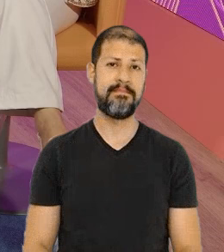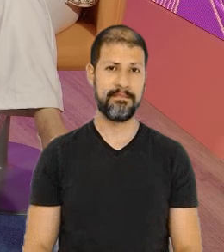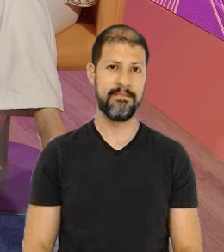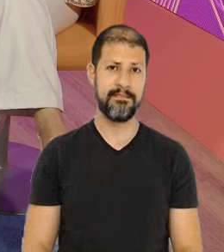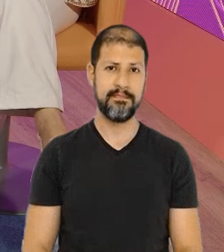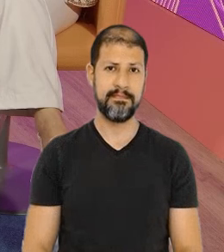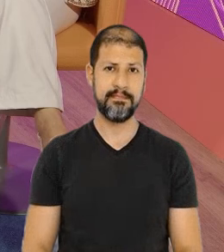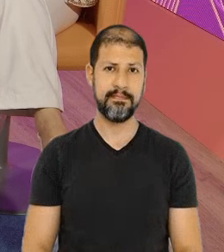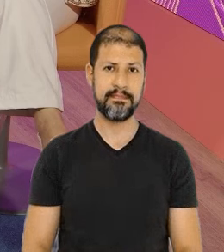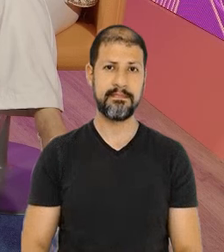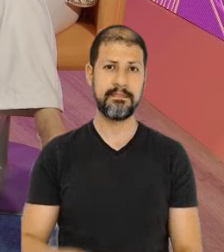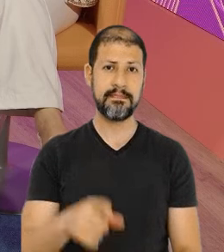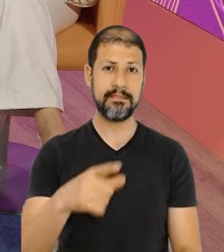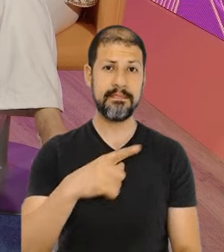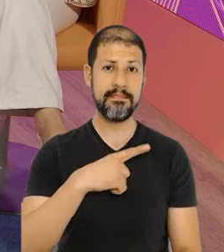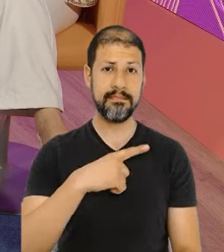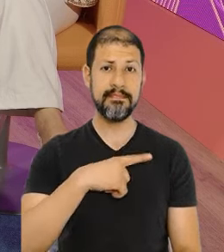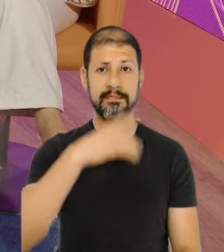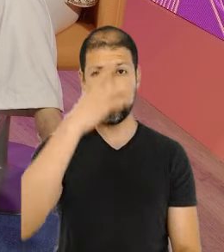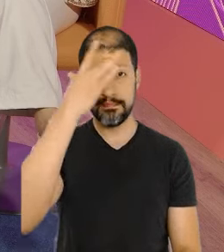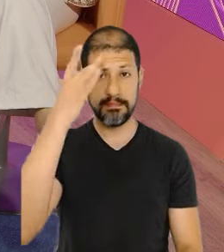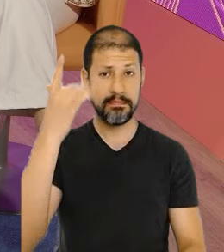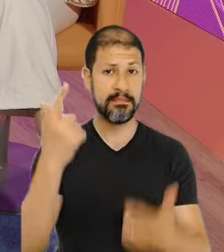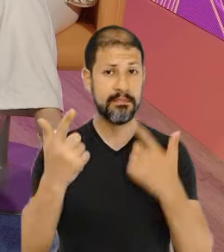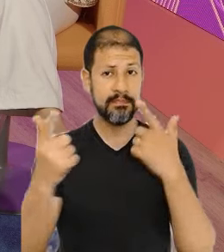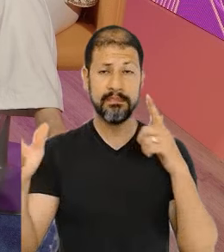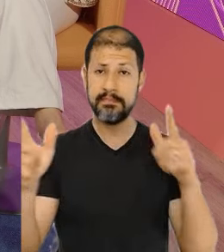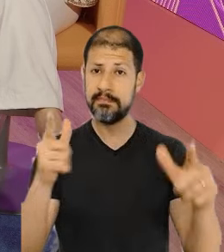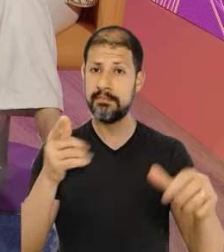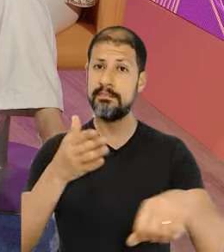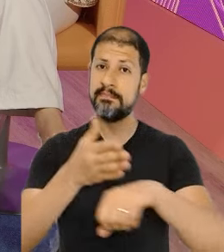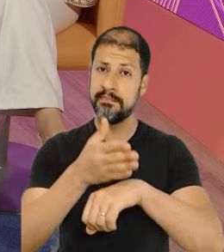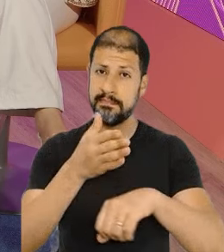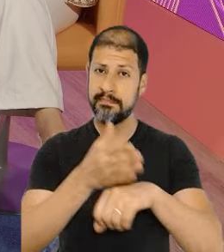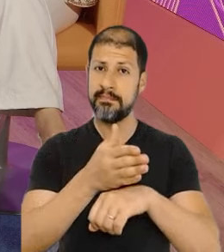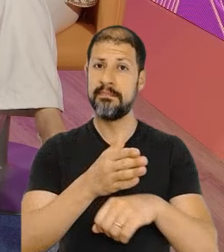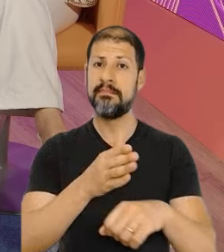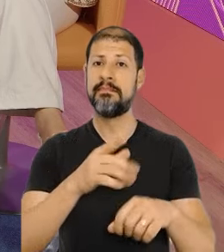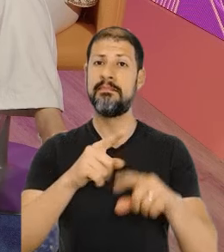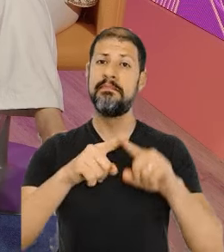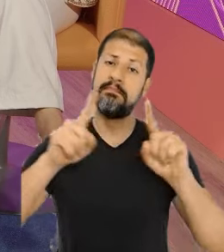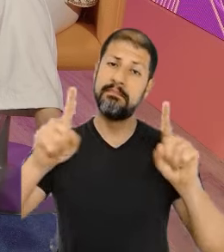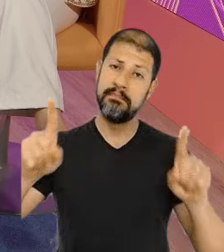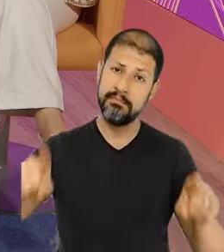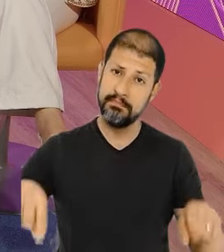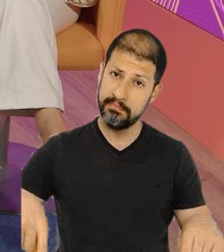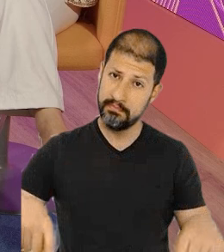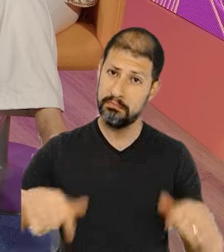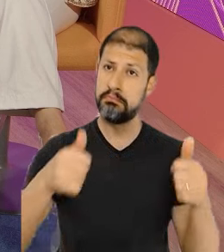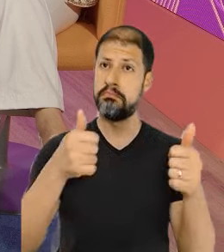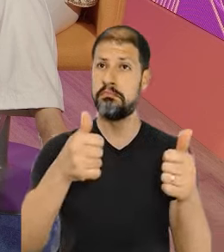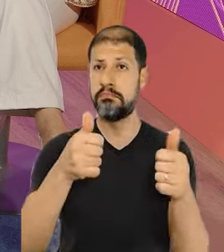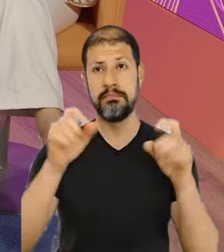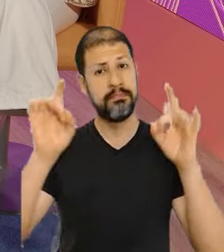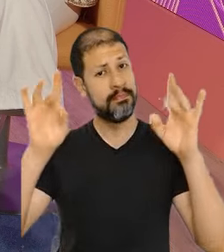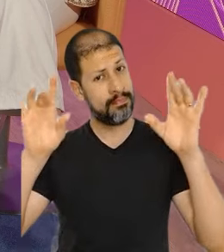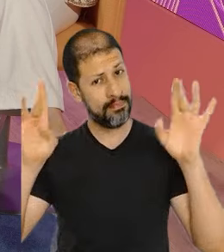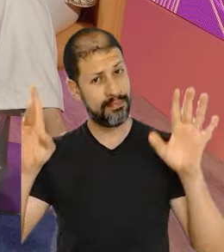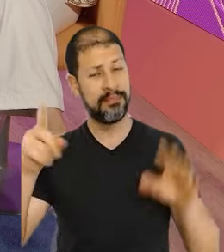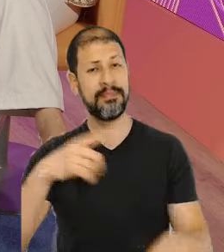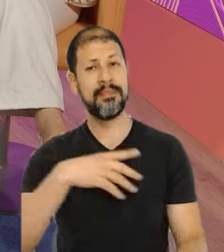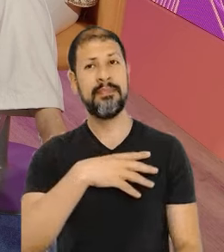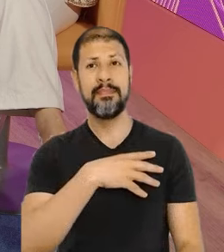e ter a participação de outros tem um colaborador muito especial que é o